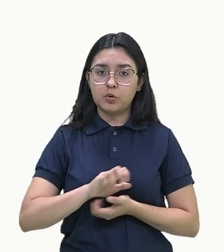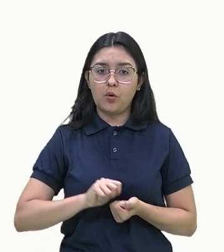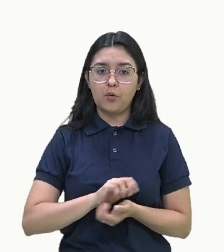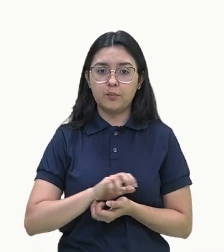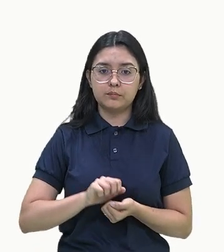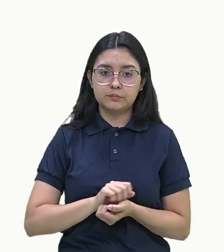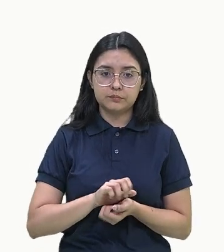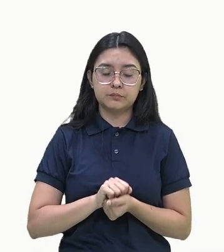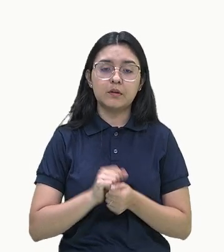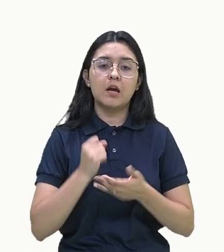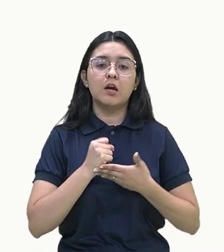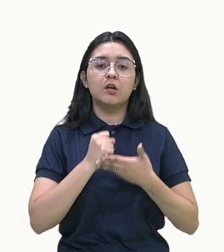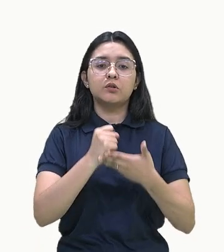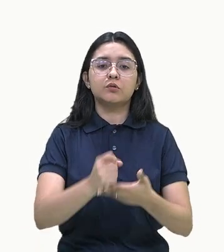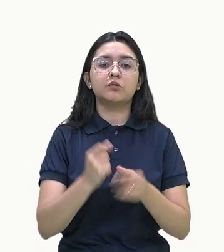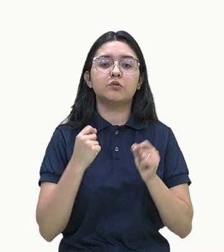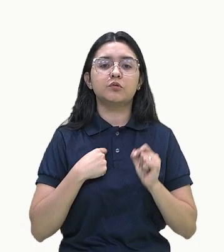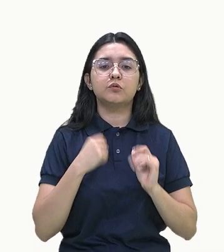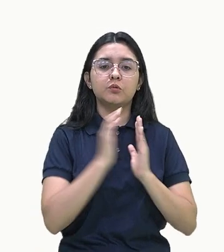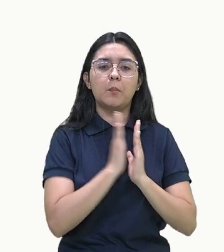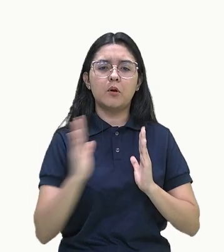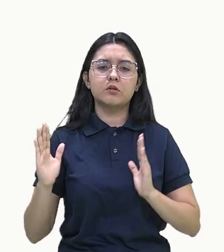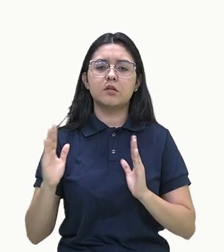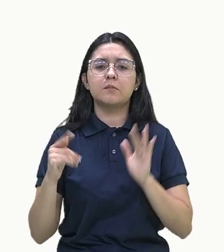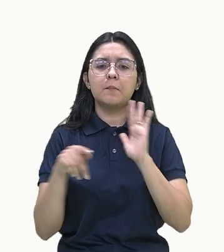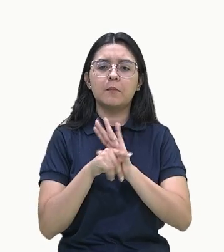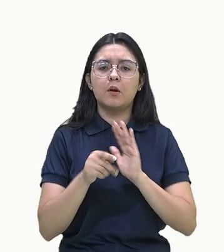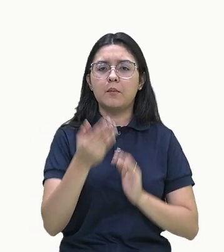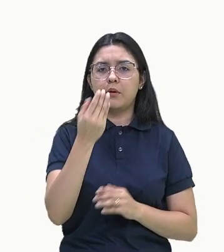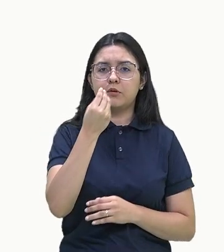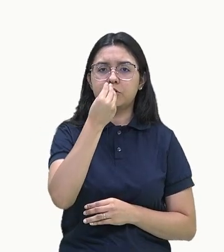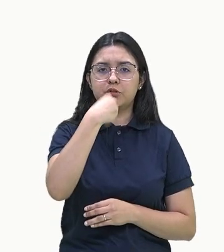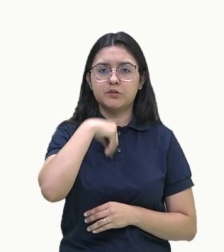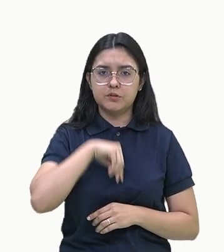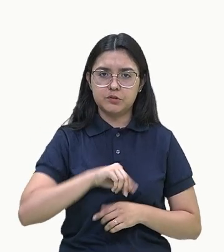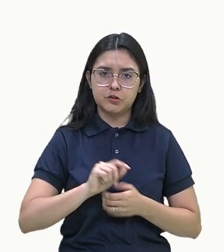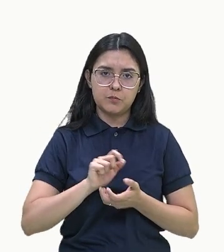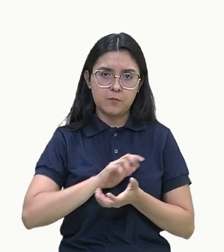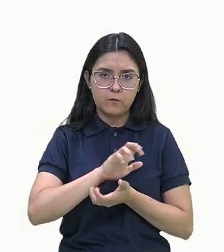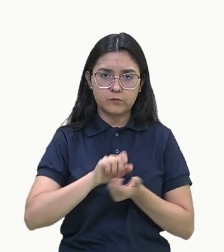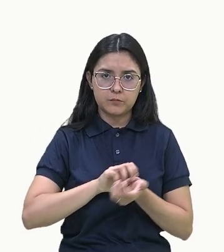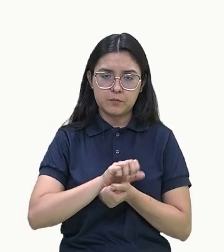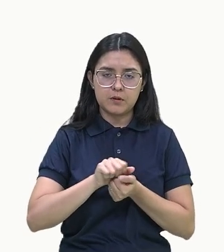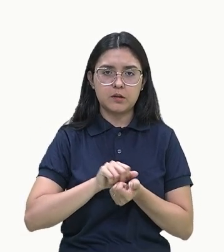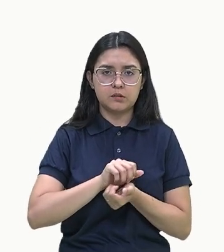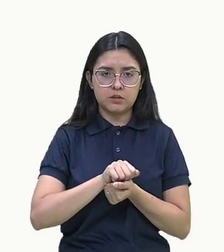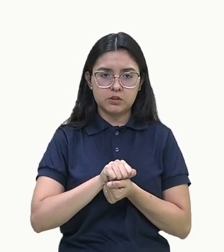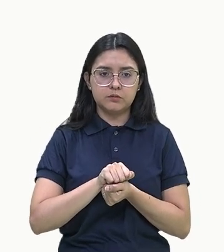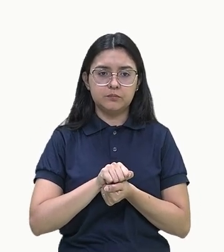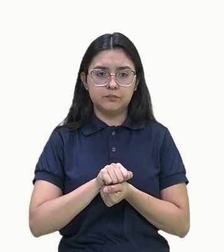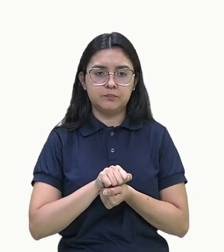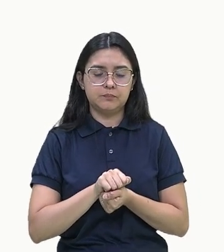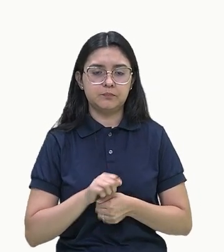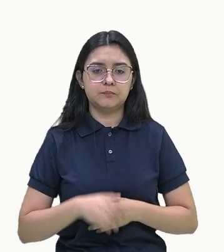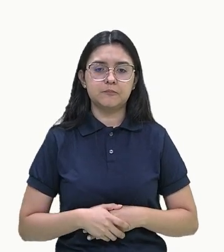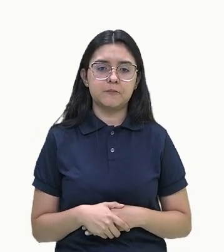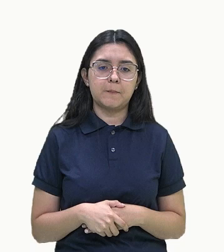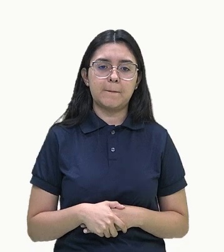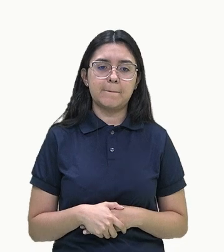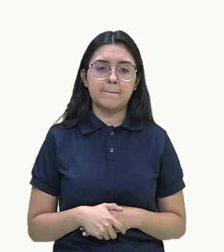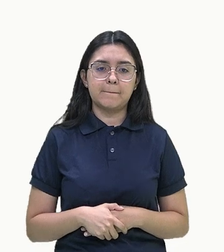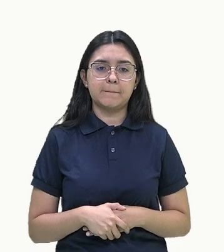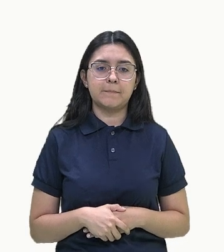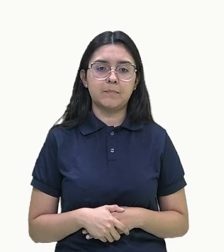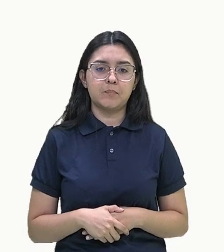e ajuda em processos, né, de movimentação dos músculos, né, para